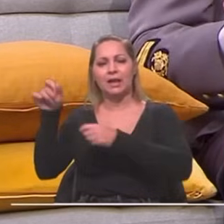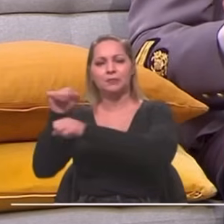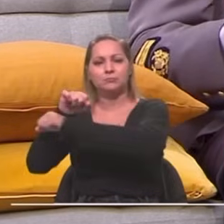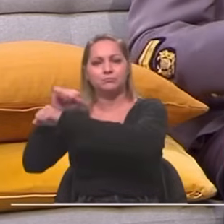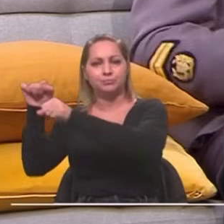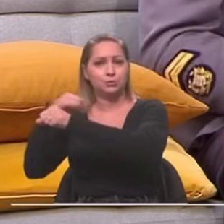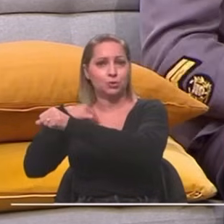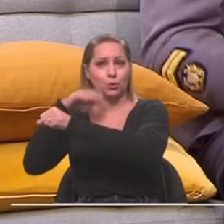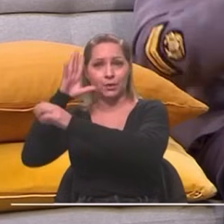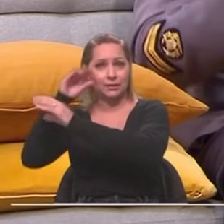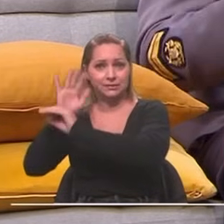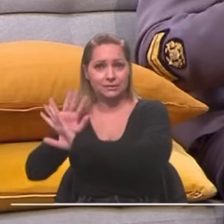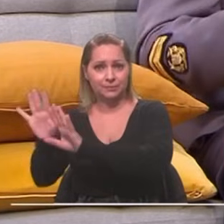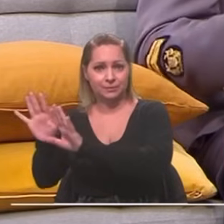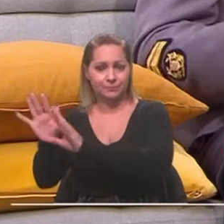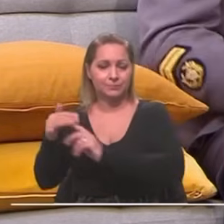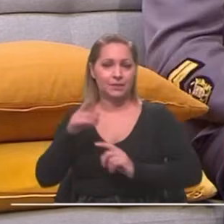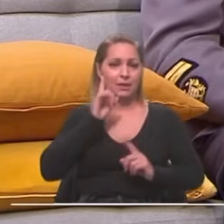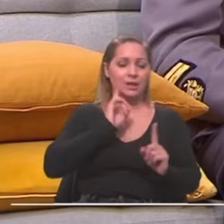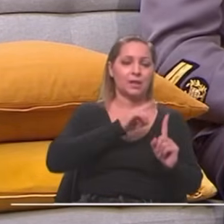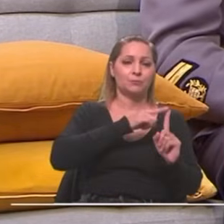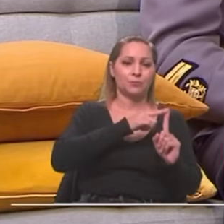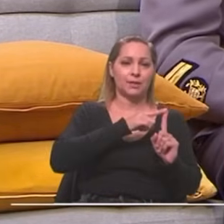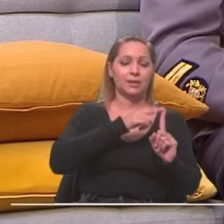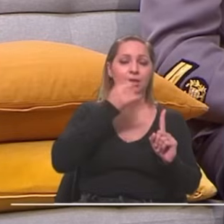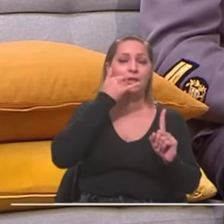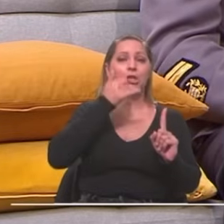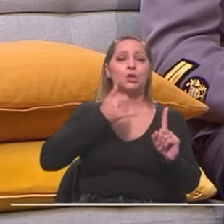tinha dado conta, mas a minha esposa ligou-me e...